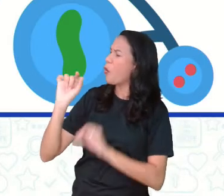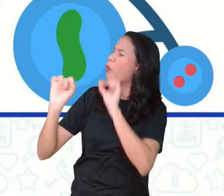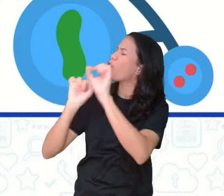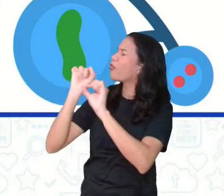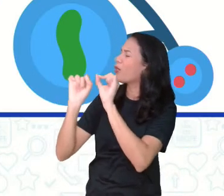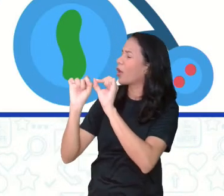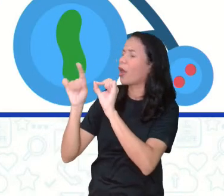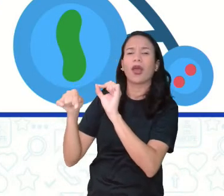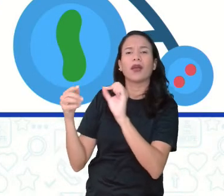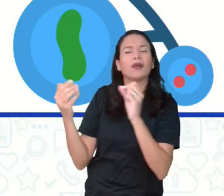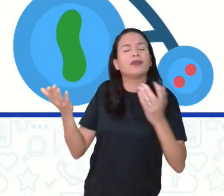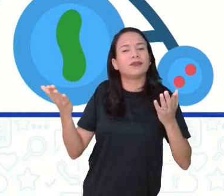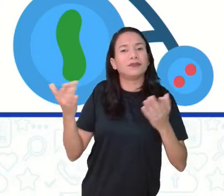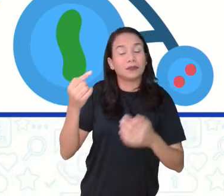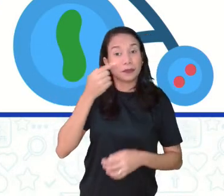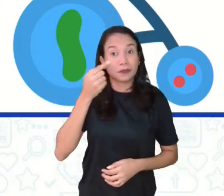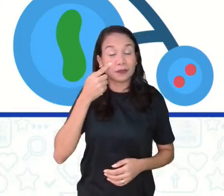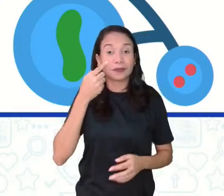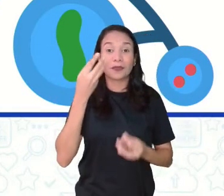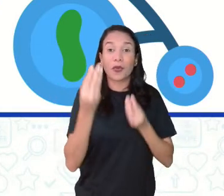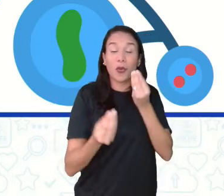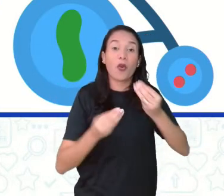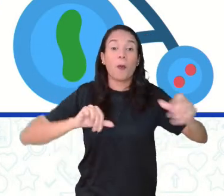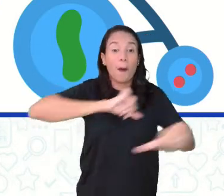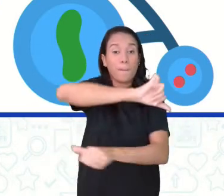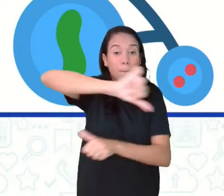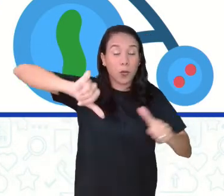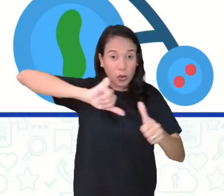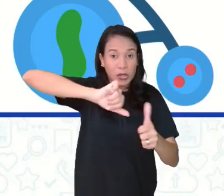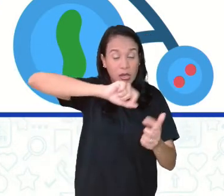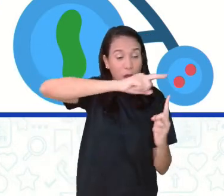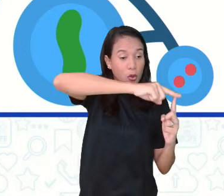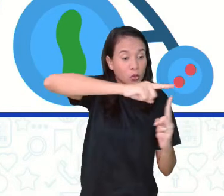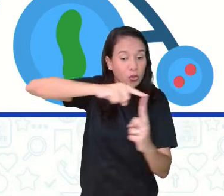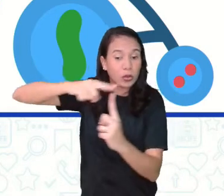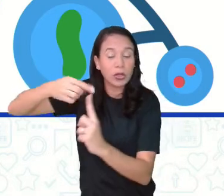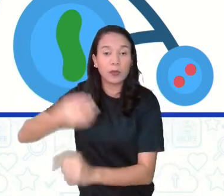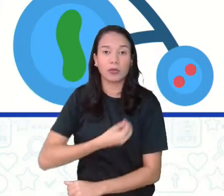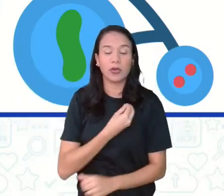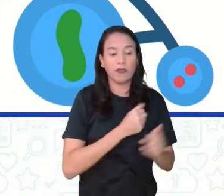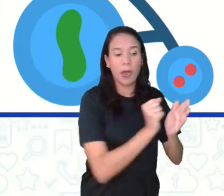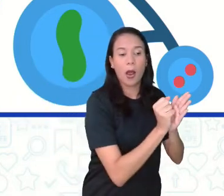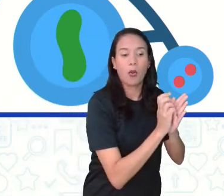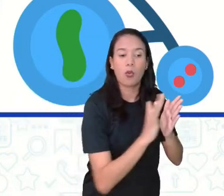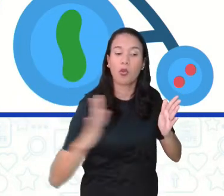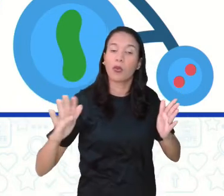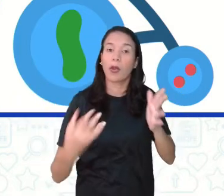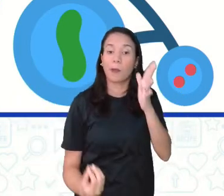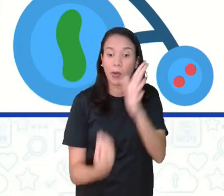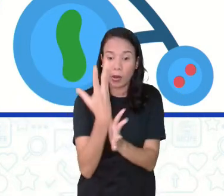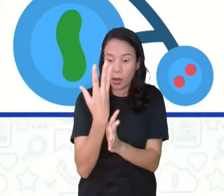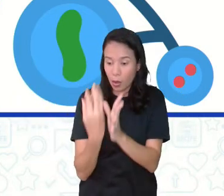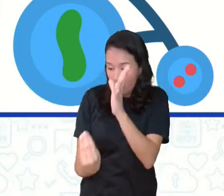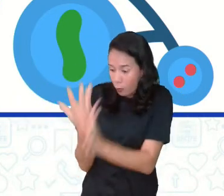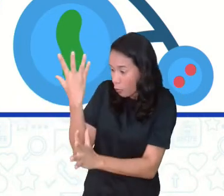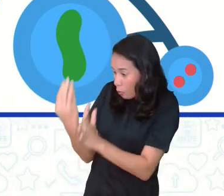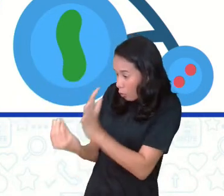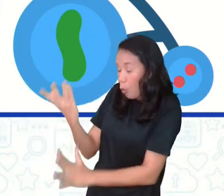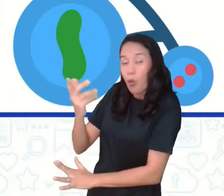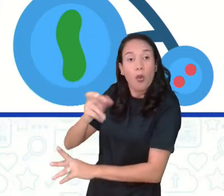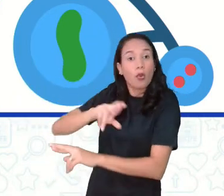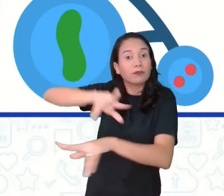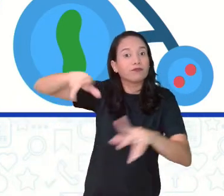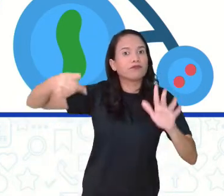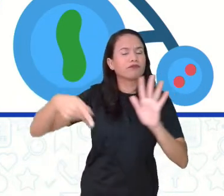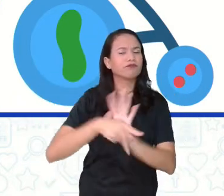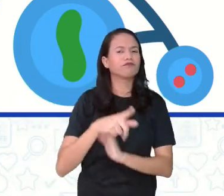é essa? Olha, refere-se à mudança das espécies ao longo do tempo, dando origem a novas espécies.